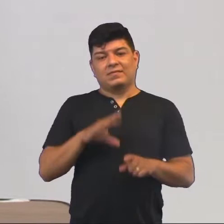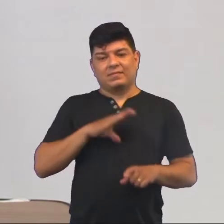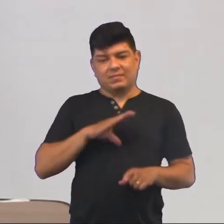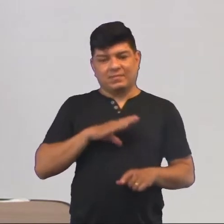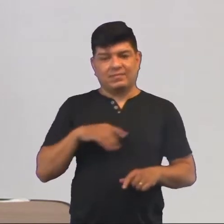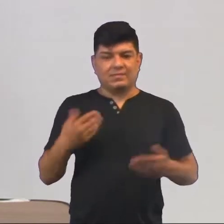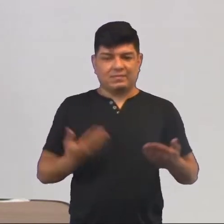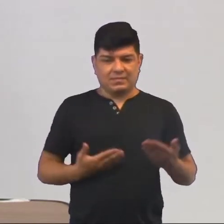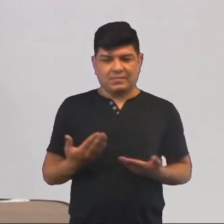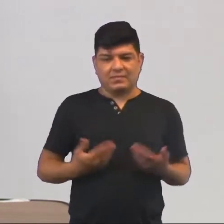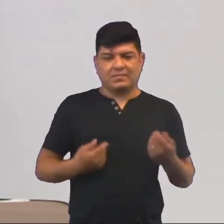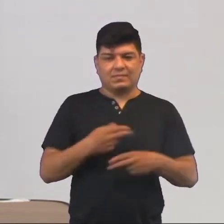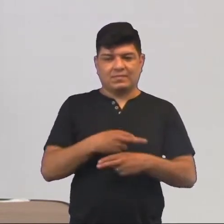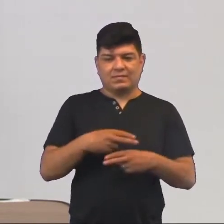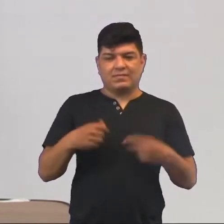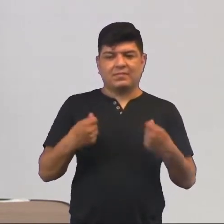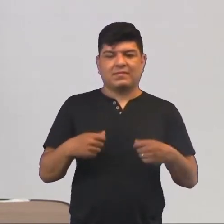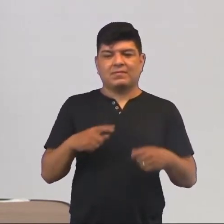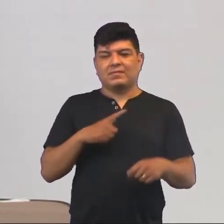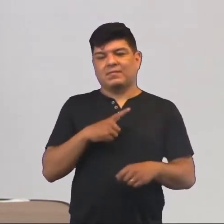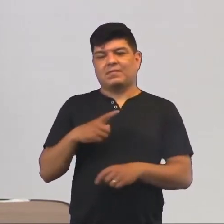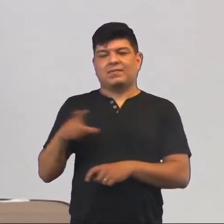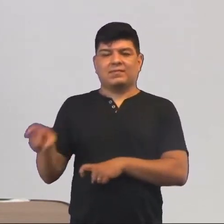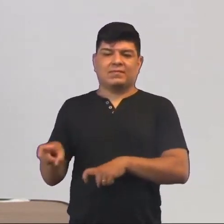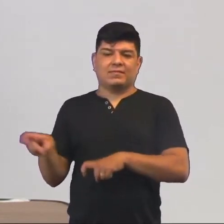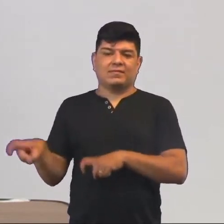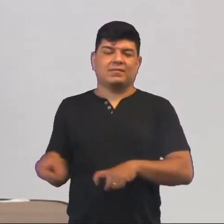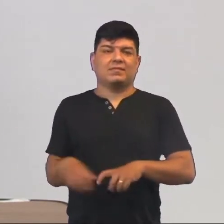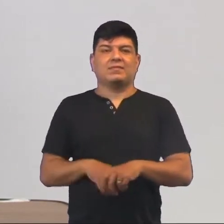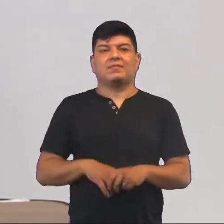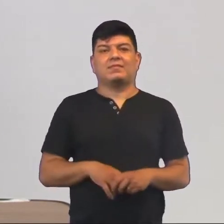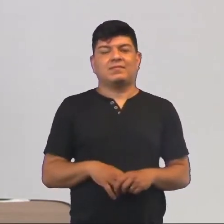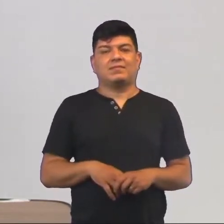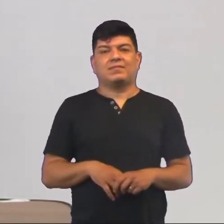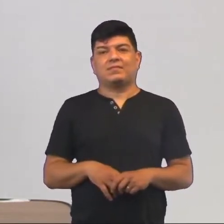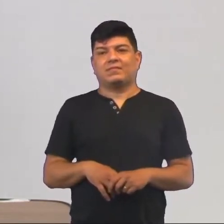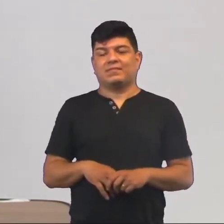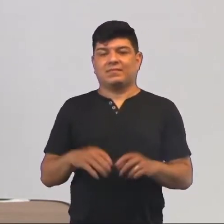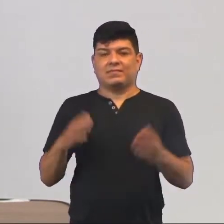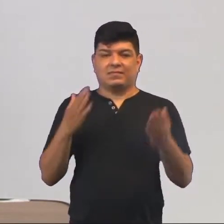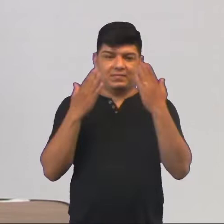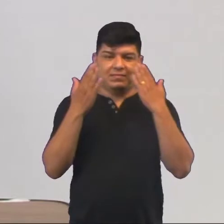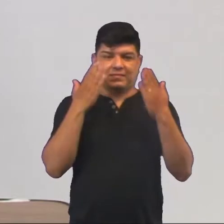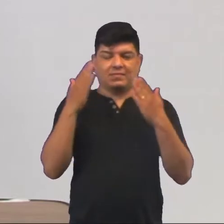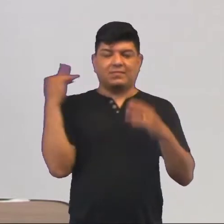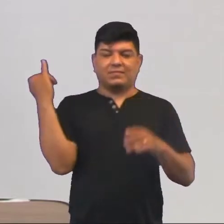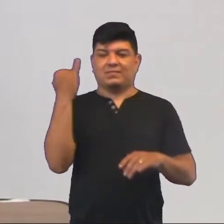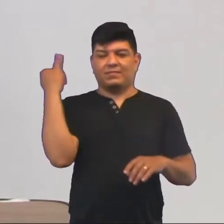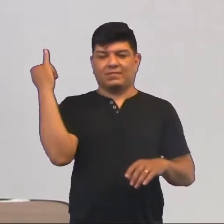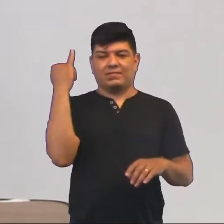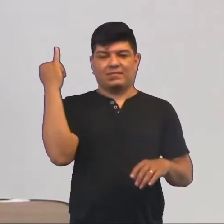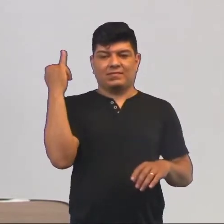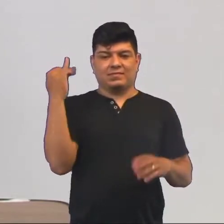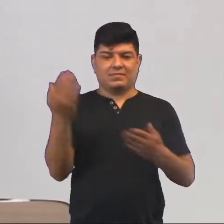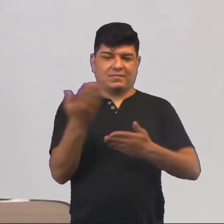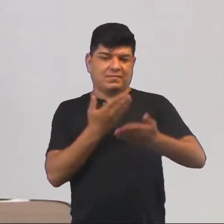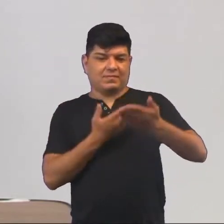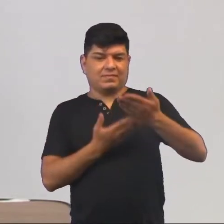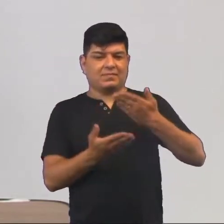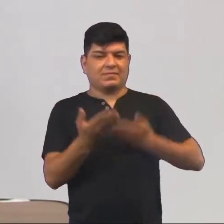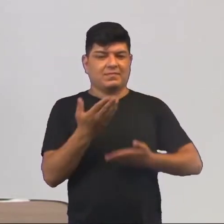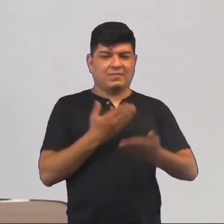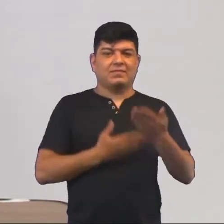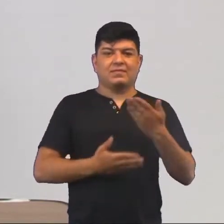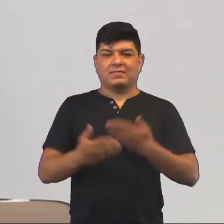também nós precisamos de alguns produtos e serviços que são realizados somente no campo. Tá? E essa relação é muito importante, essa troca,